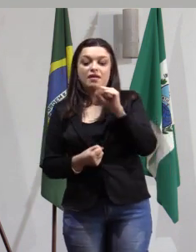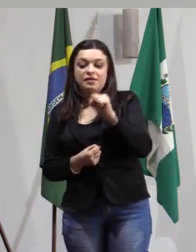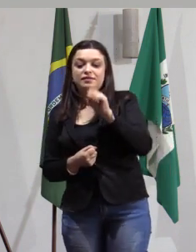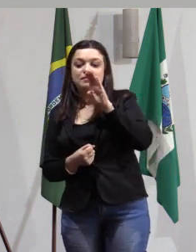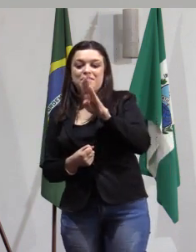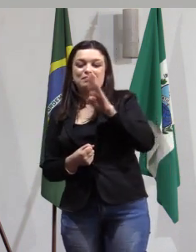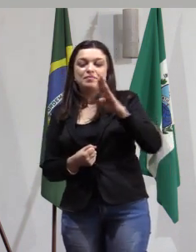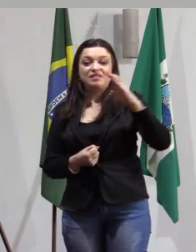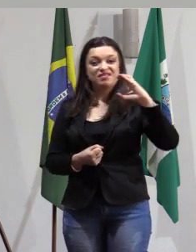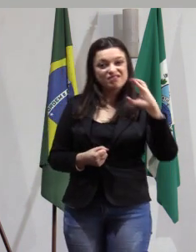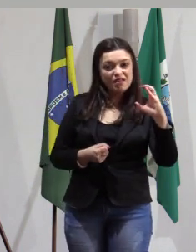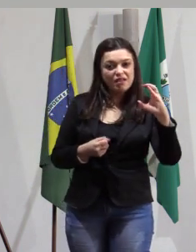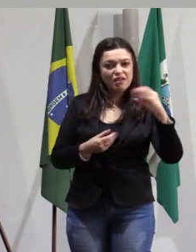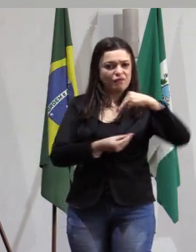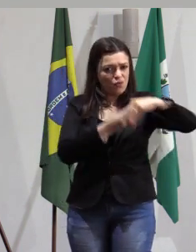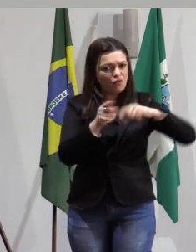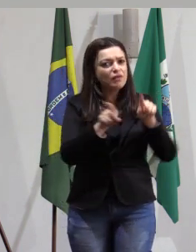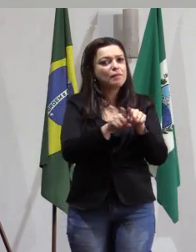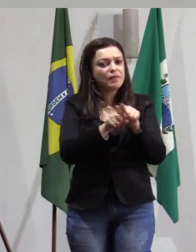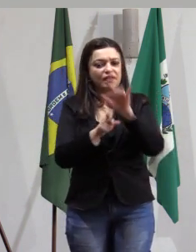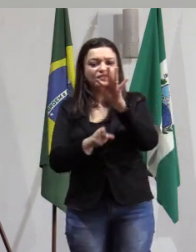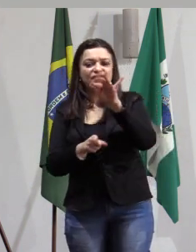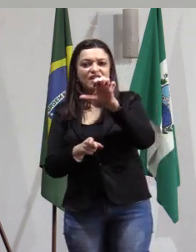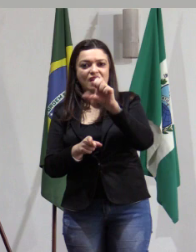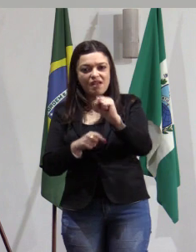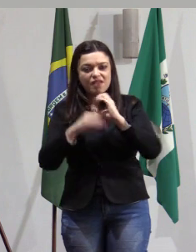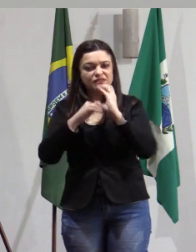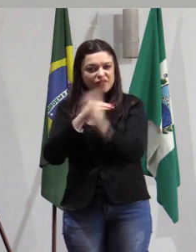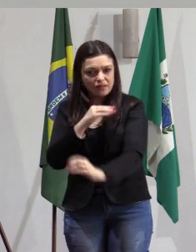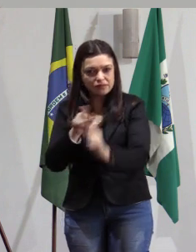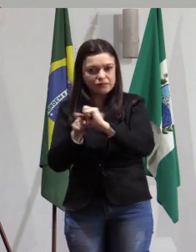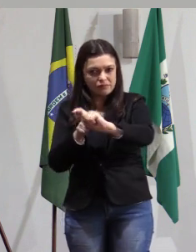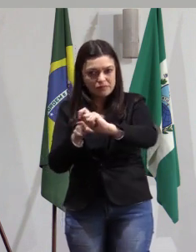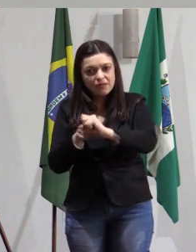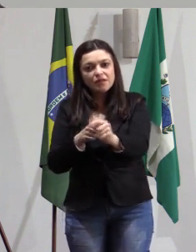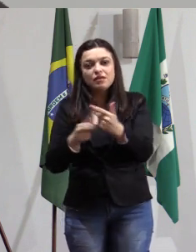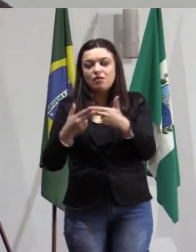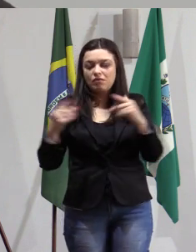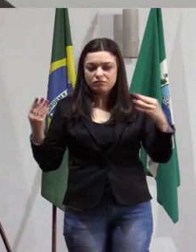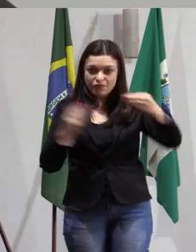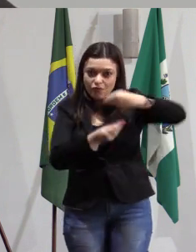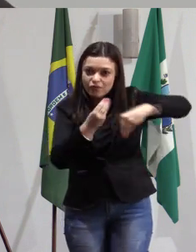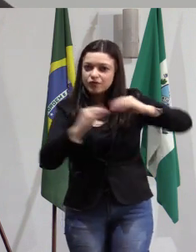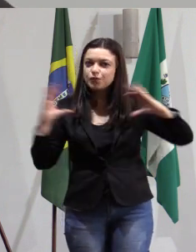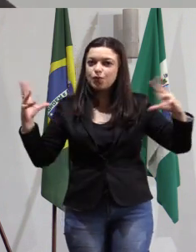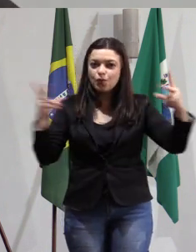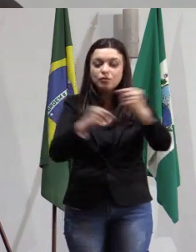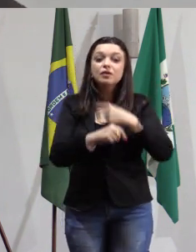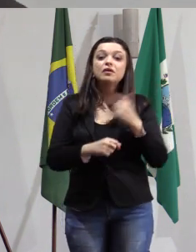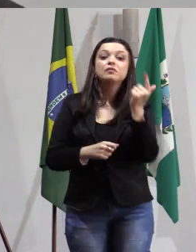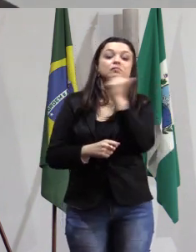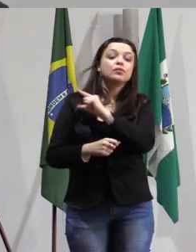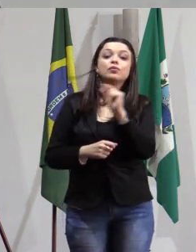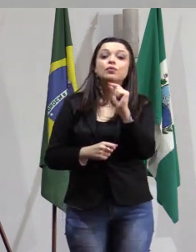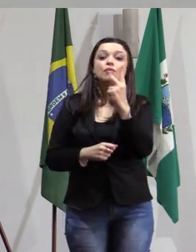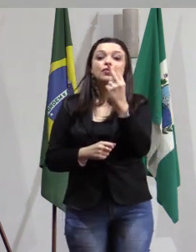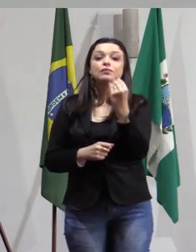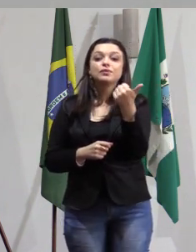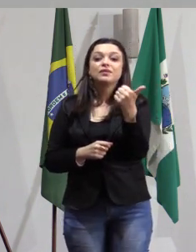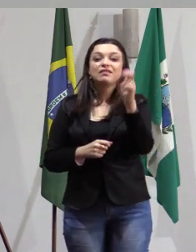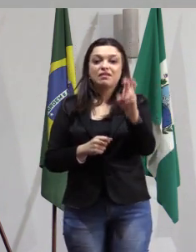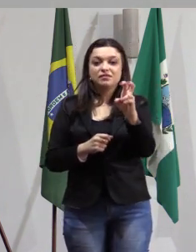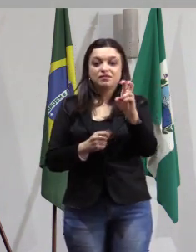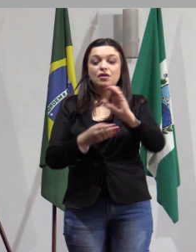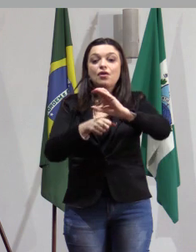envolvida, Confies, uma série de instituições científicas, para que se chegasse àquela reforma constitucional em 2015 e